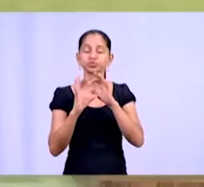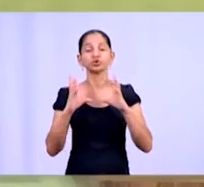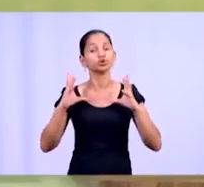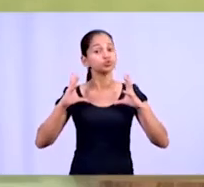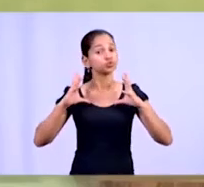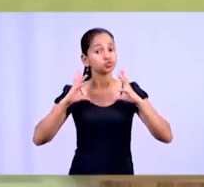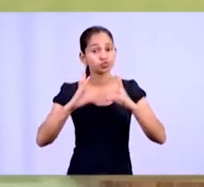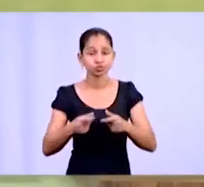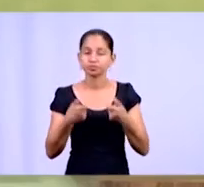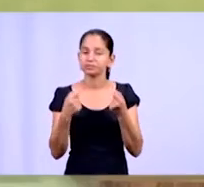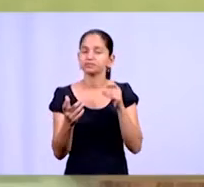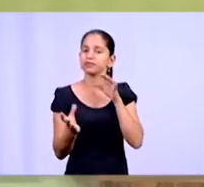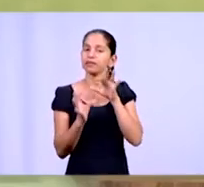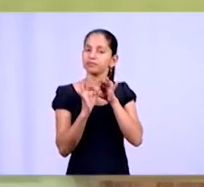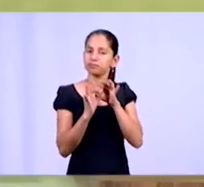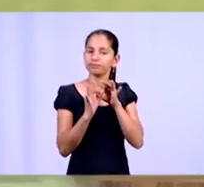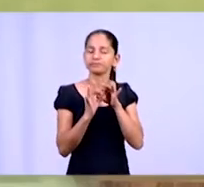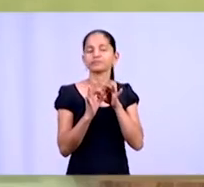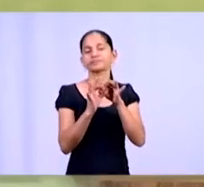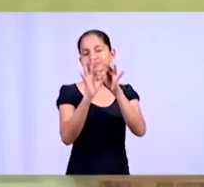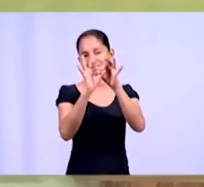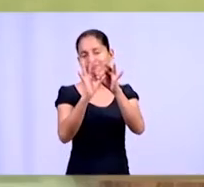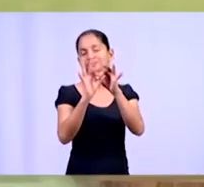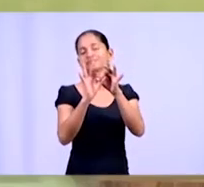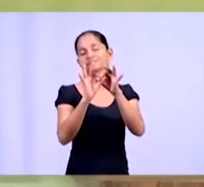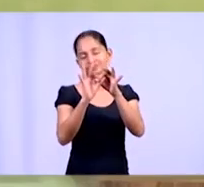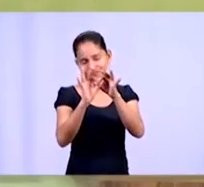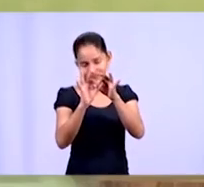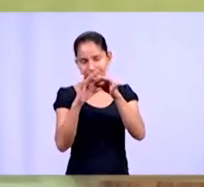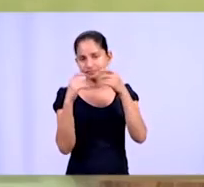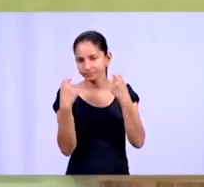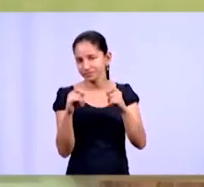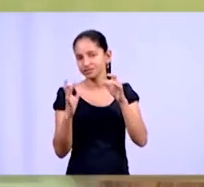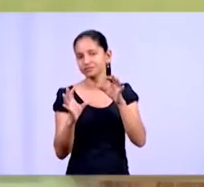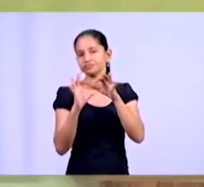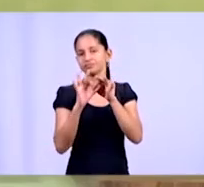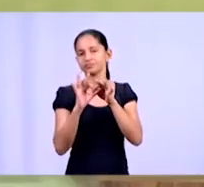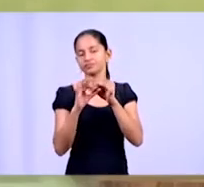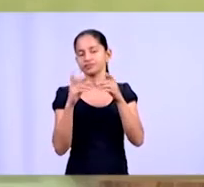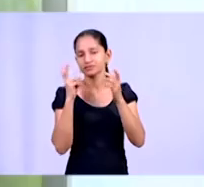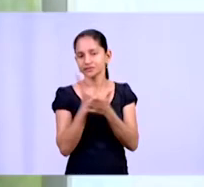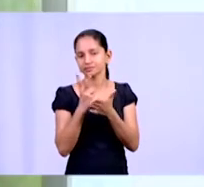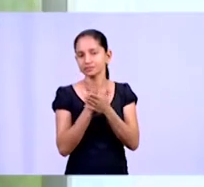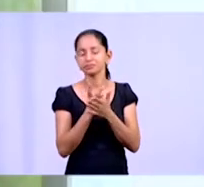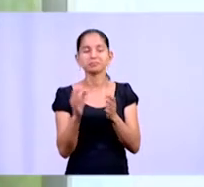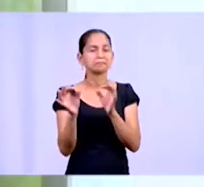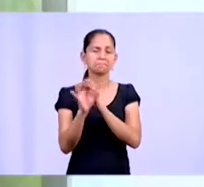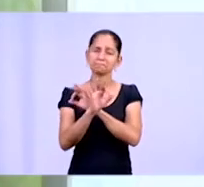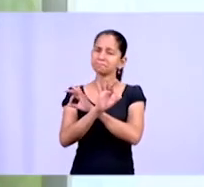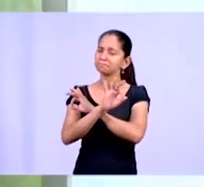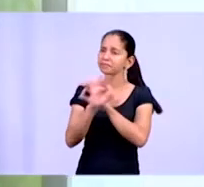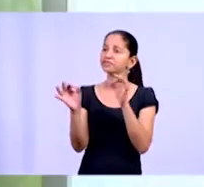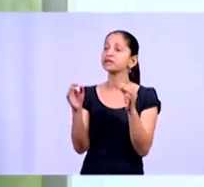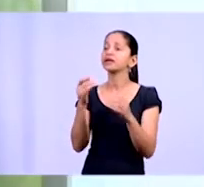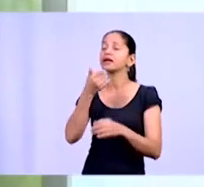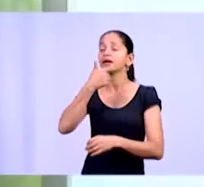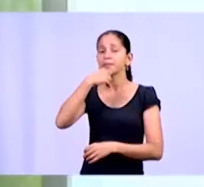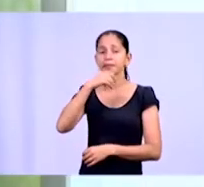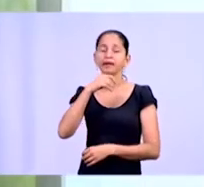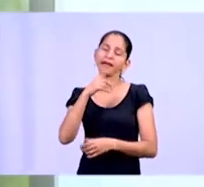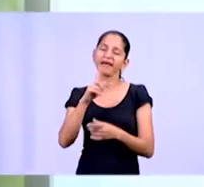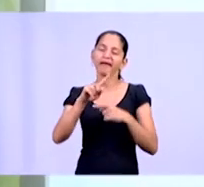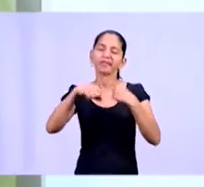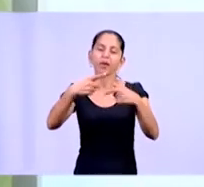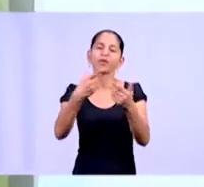funcionar, tem que estar devidamente conectado lá na placa-mãe. Perfeito, professora. A gente vai falar bastante de placa-mãe também na